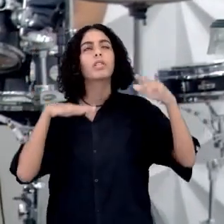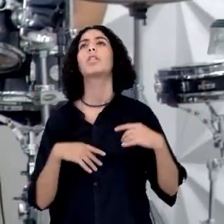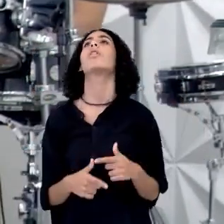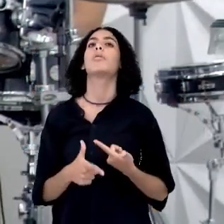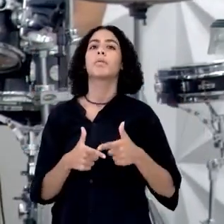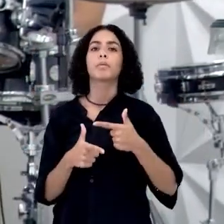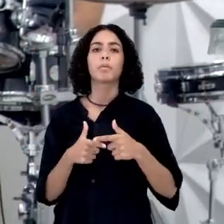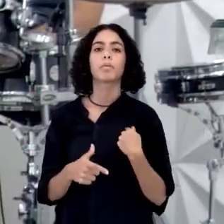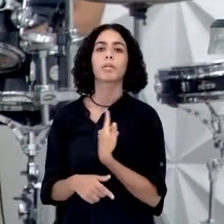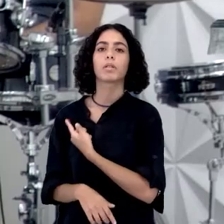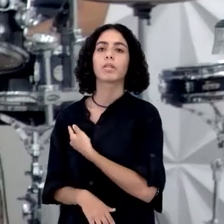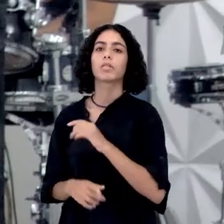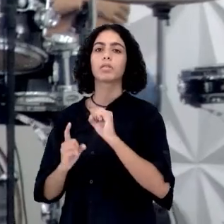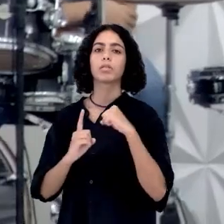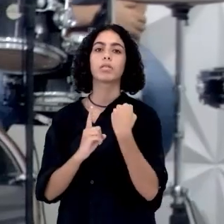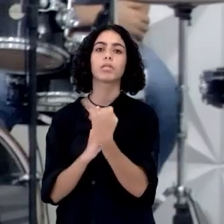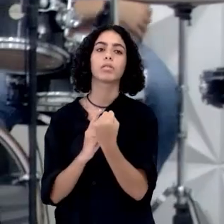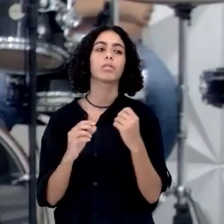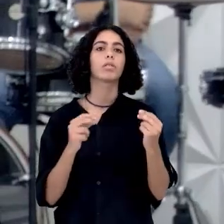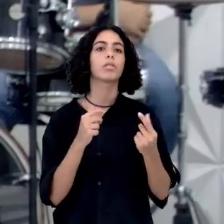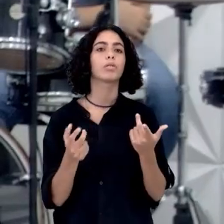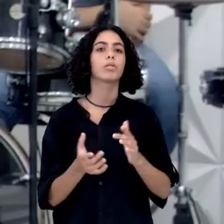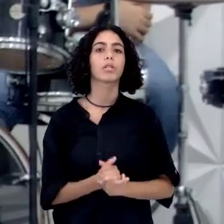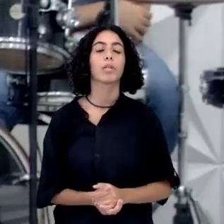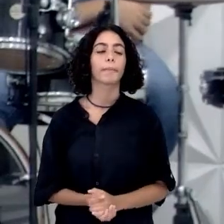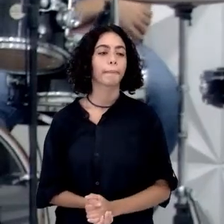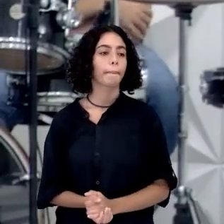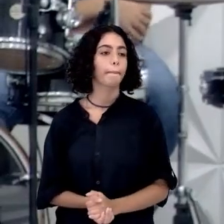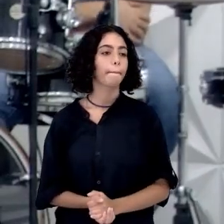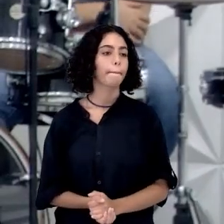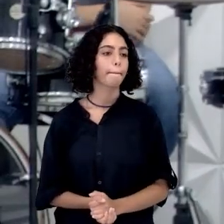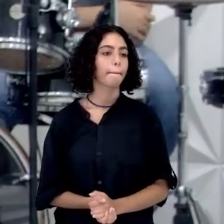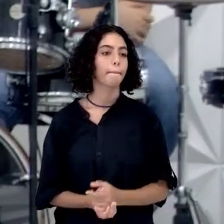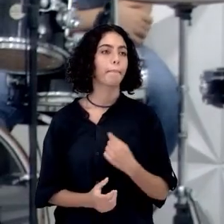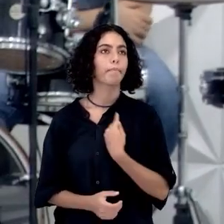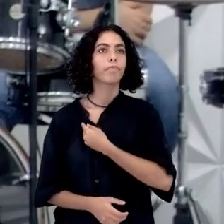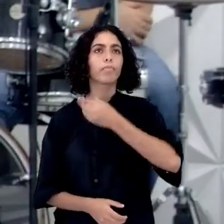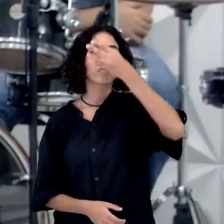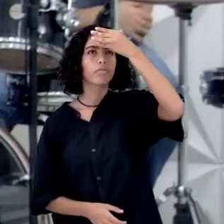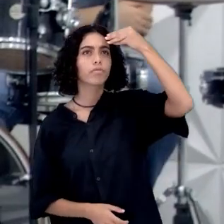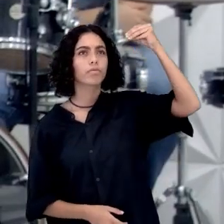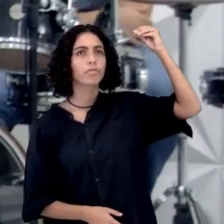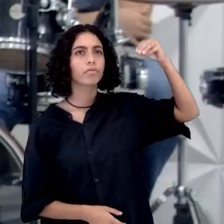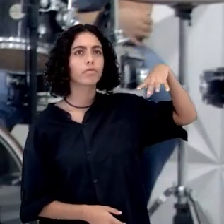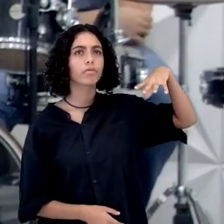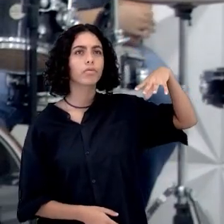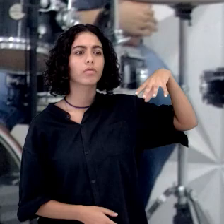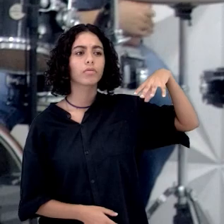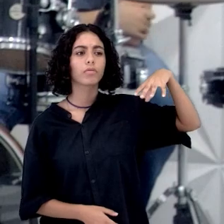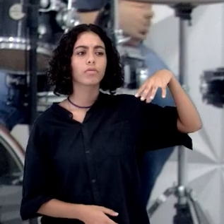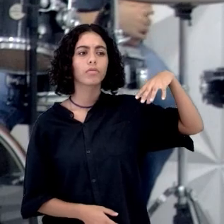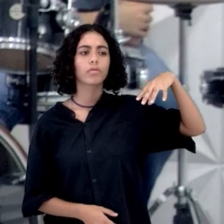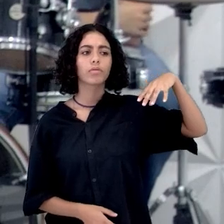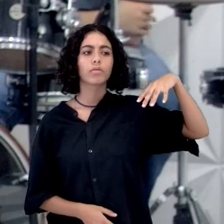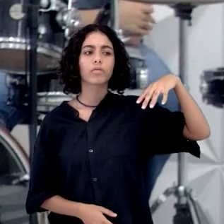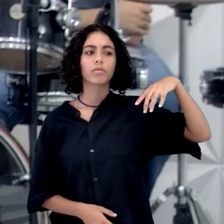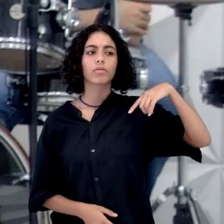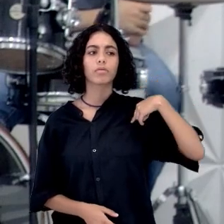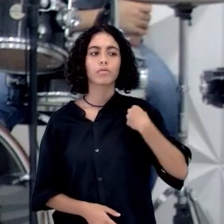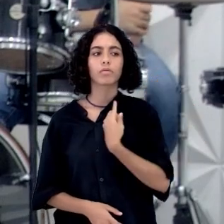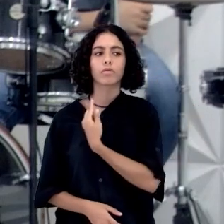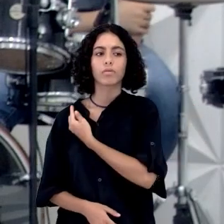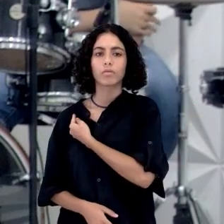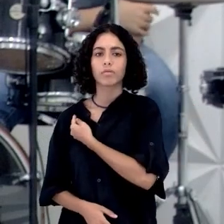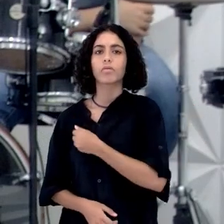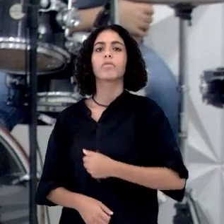porque nós nos esquecemos que somos construtores de arca.